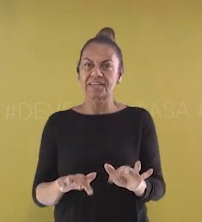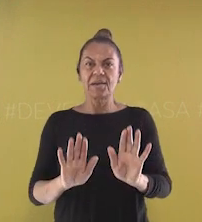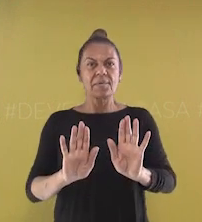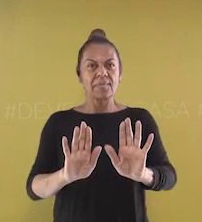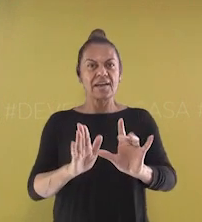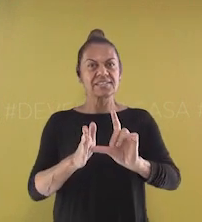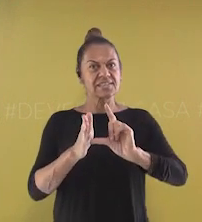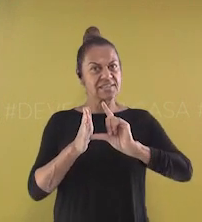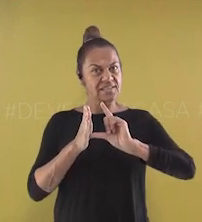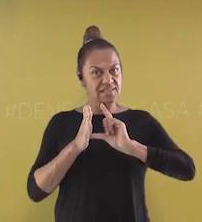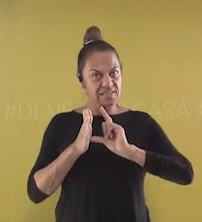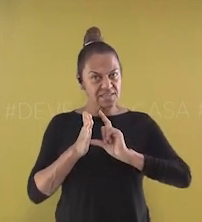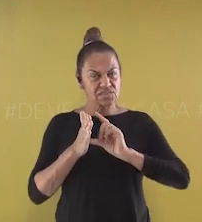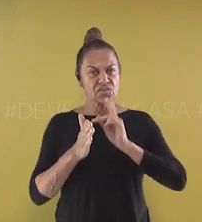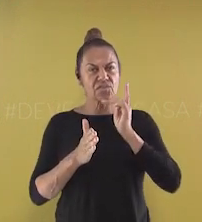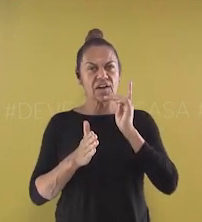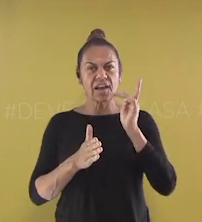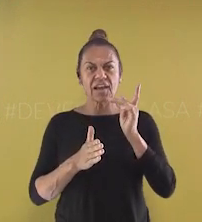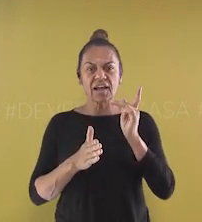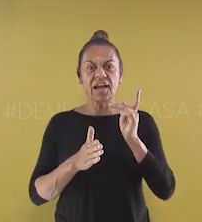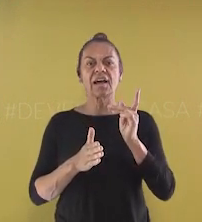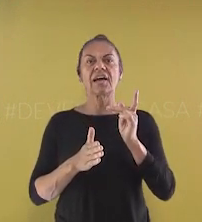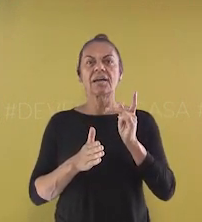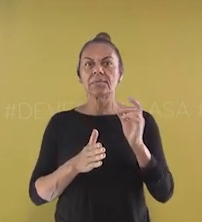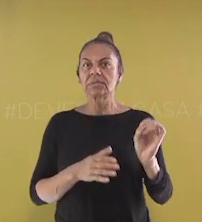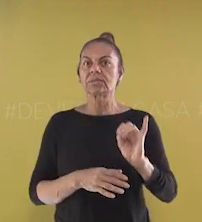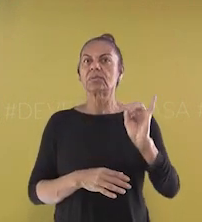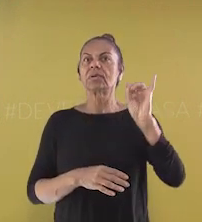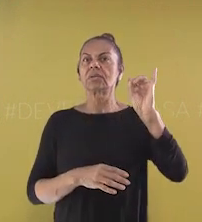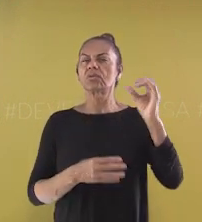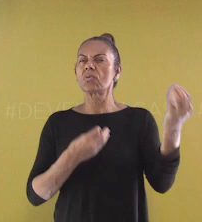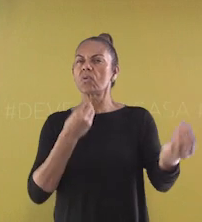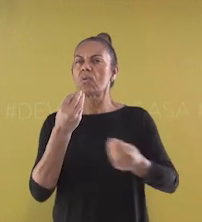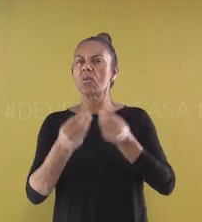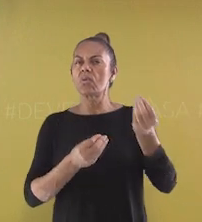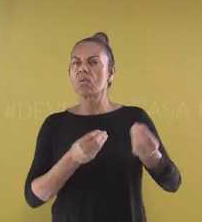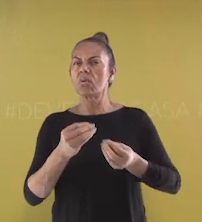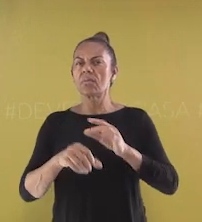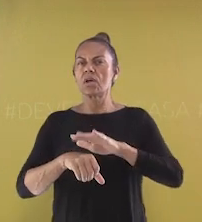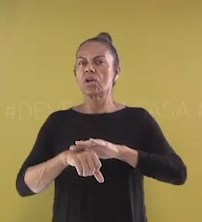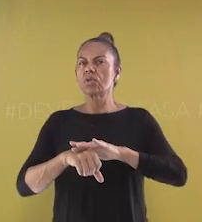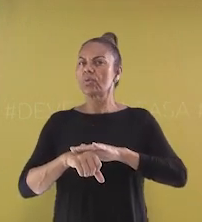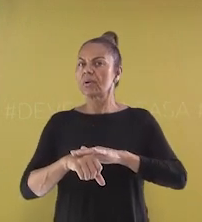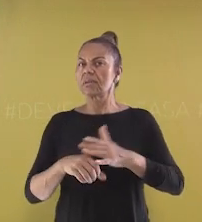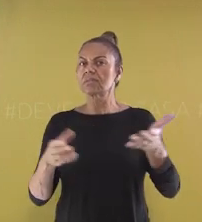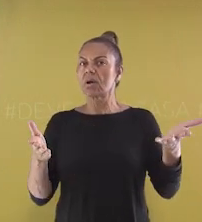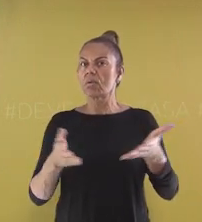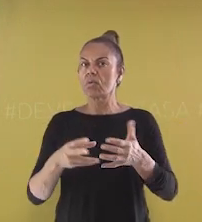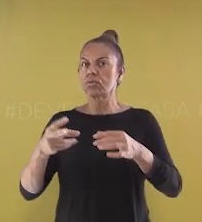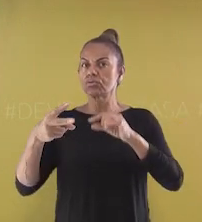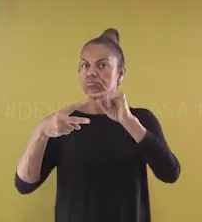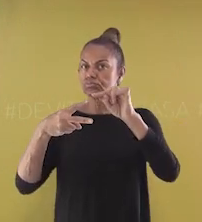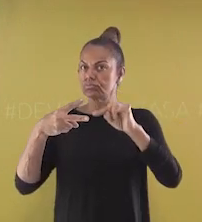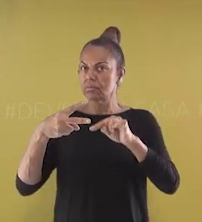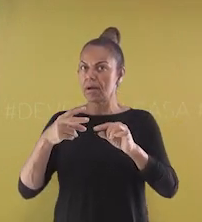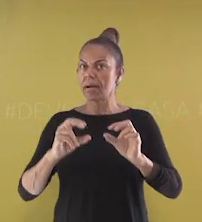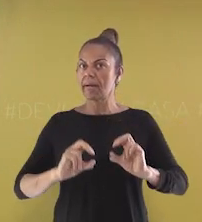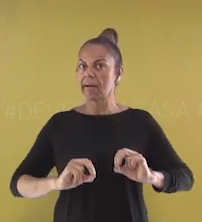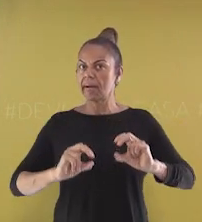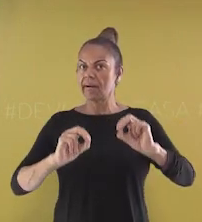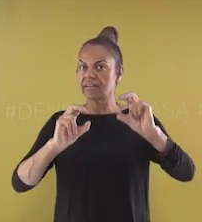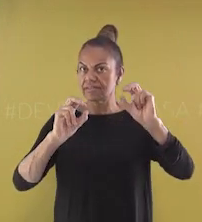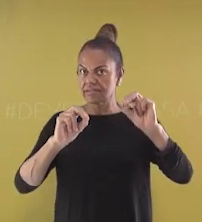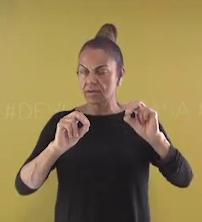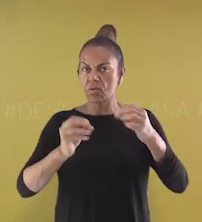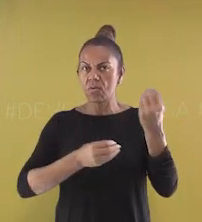quero falar mais uma coisinha muito importante acerca dos tratamentos a essas doenças que vimos hoje.